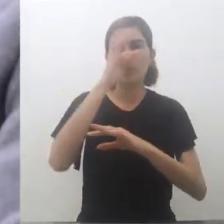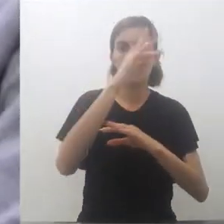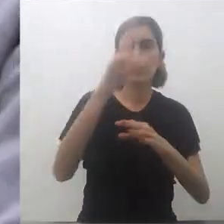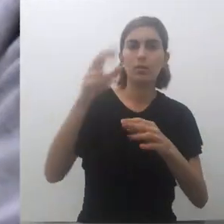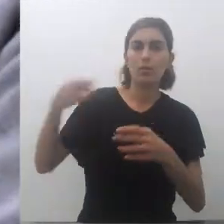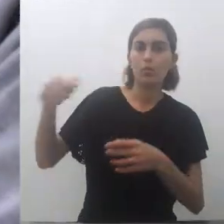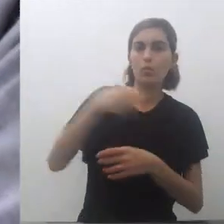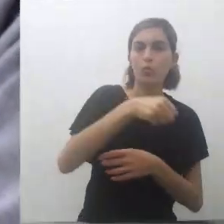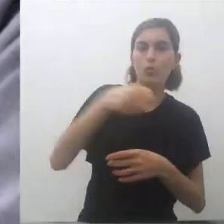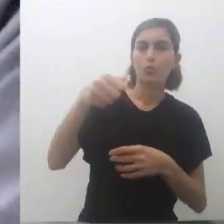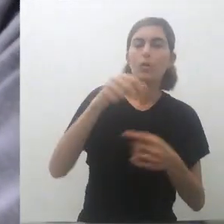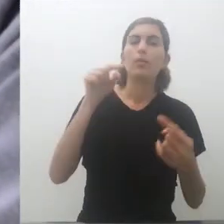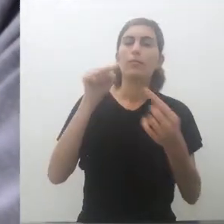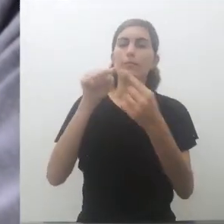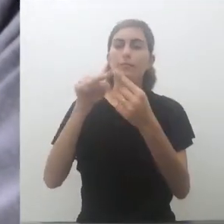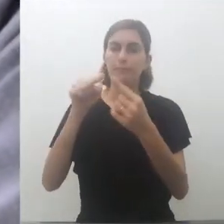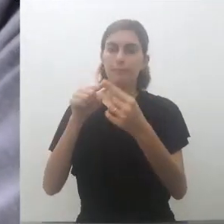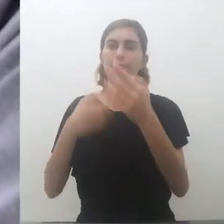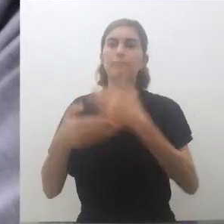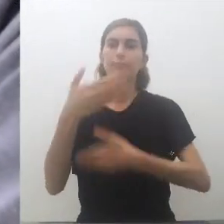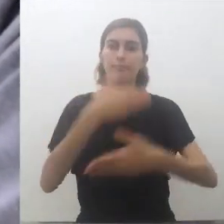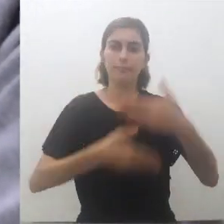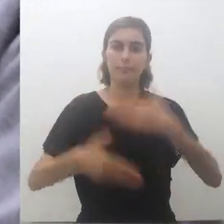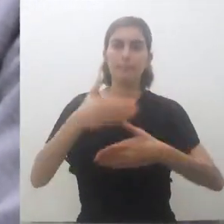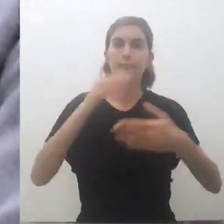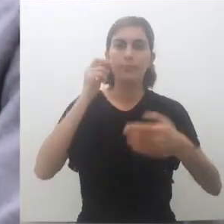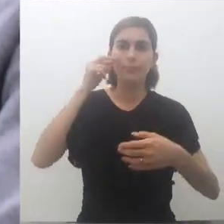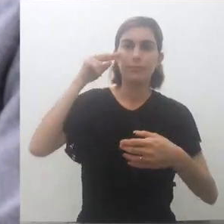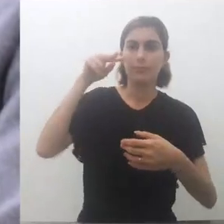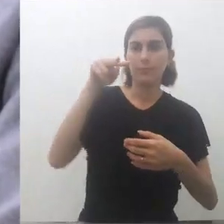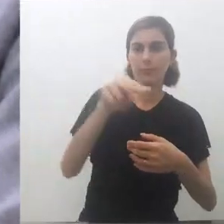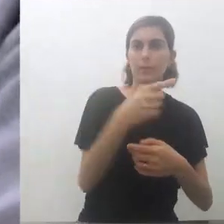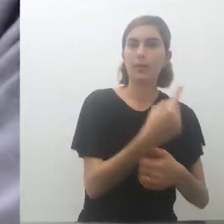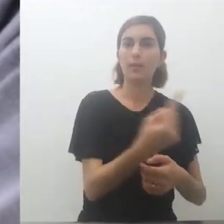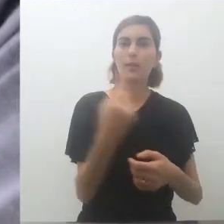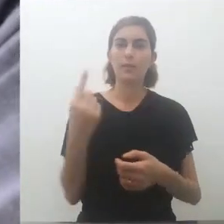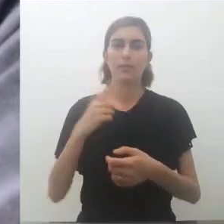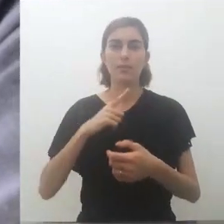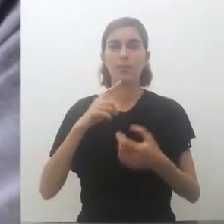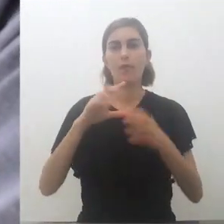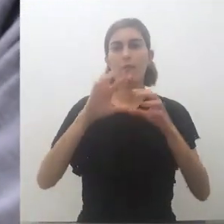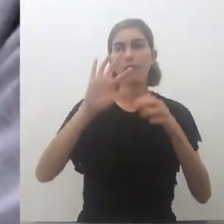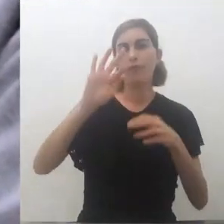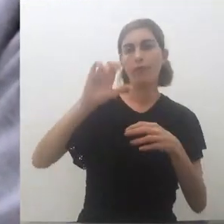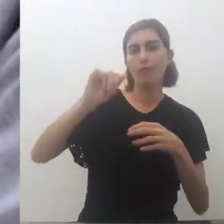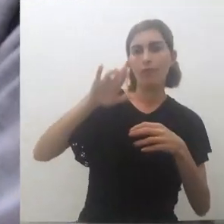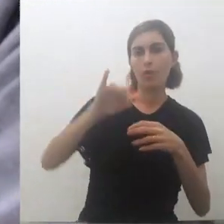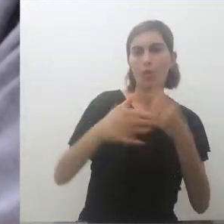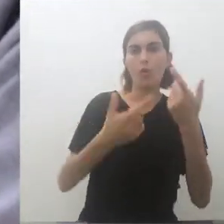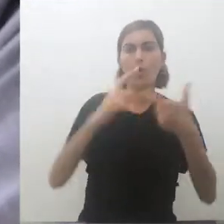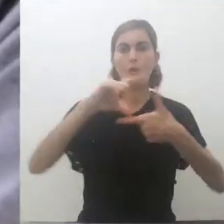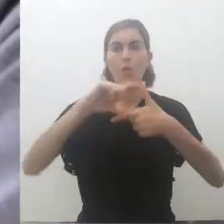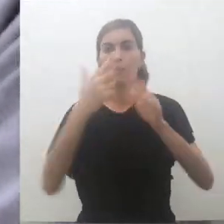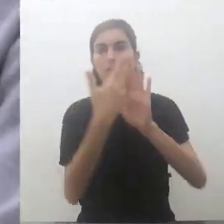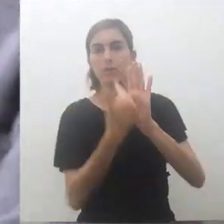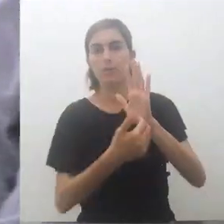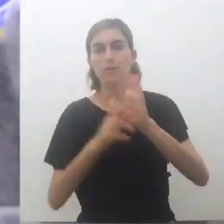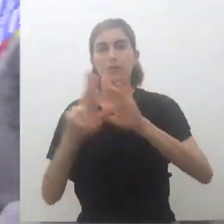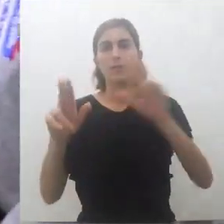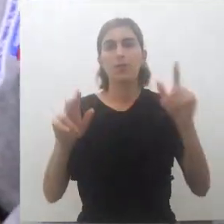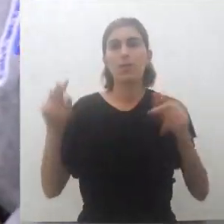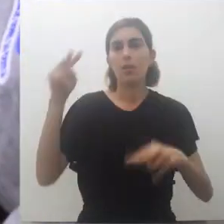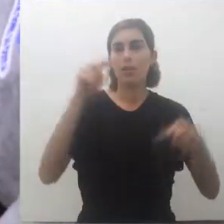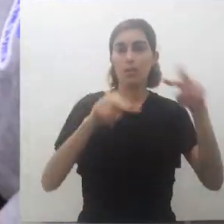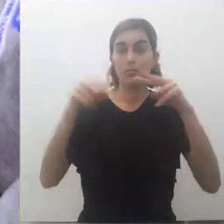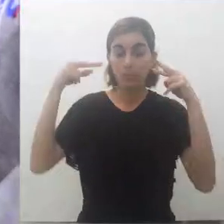uma relação de composição, se você observar, cada um tem sua forma, mas a composição tem uma leitura visual a